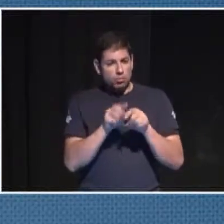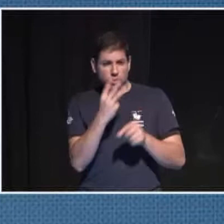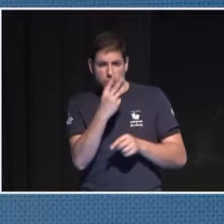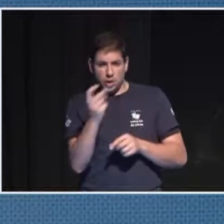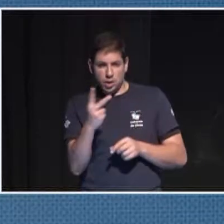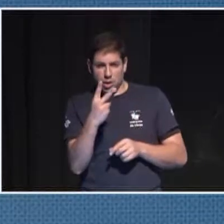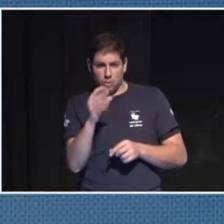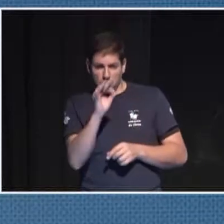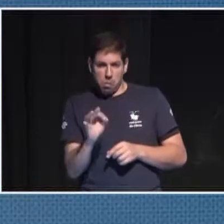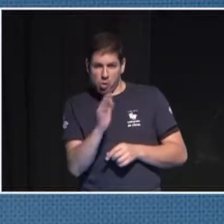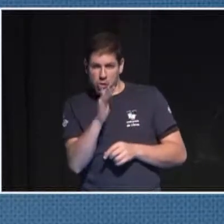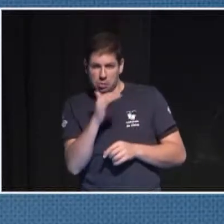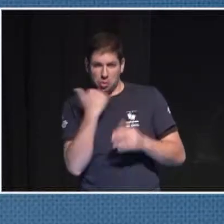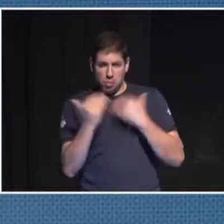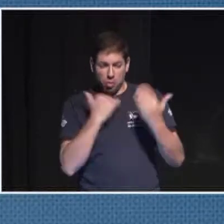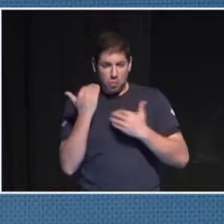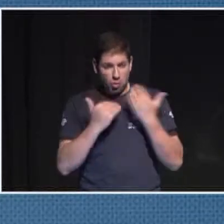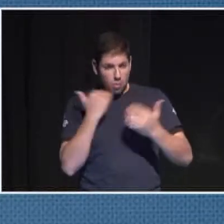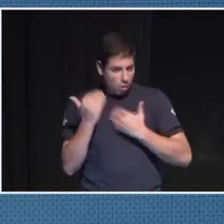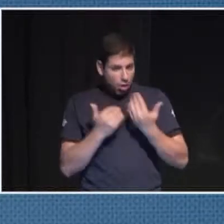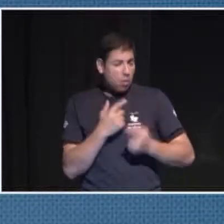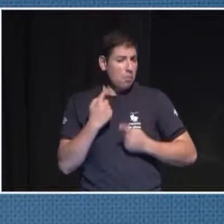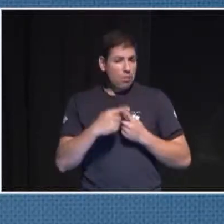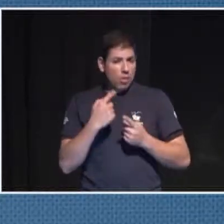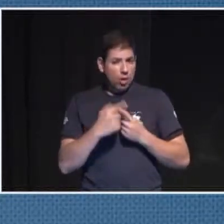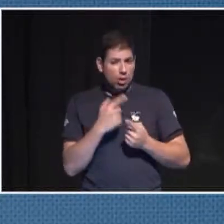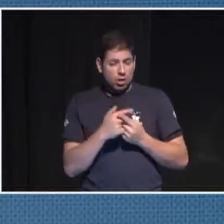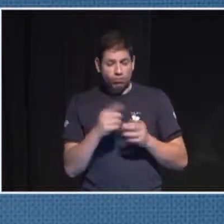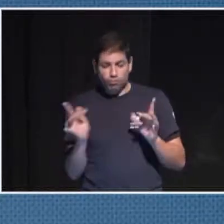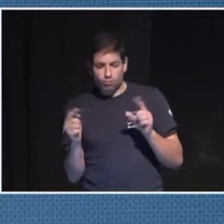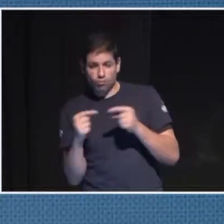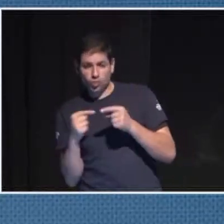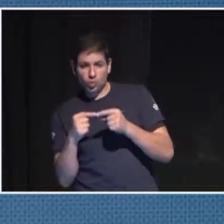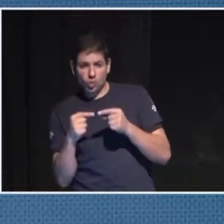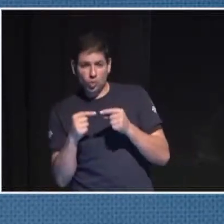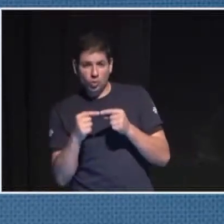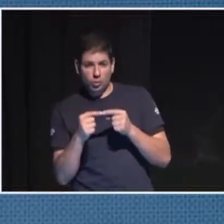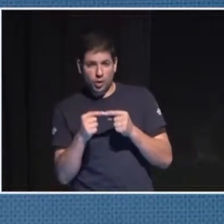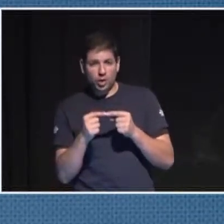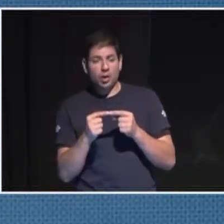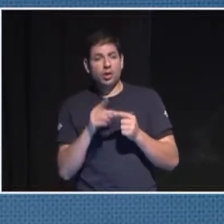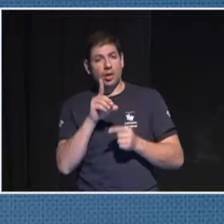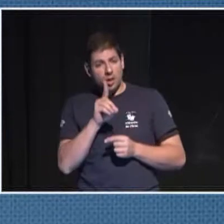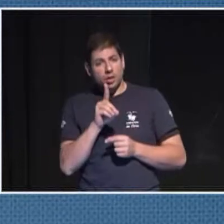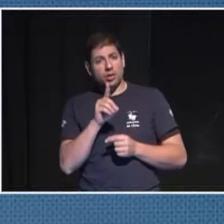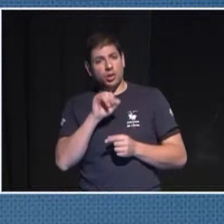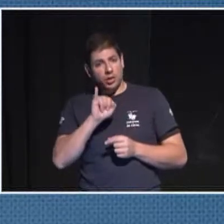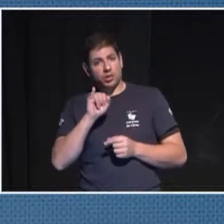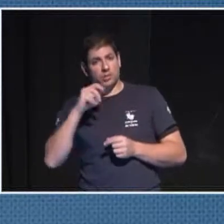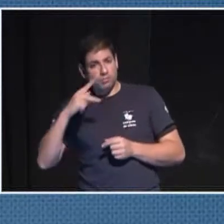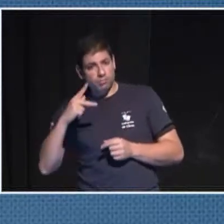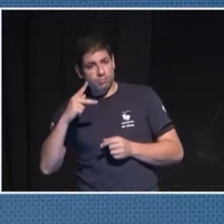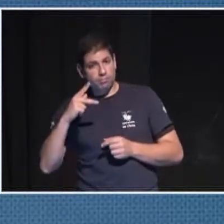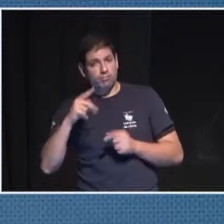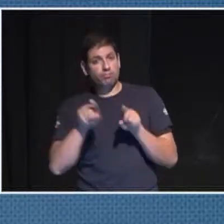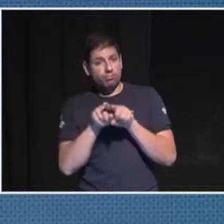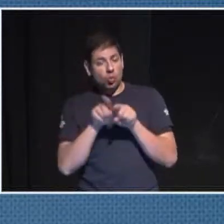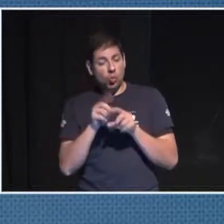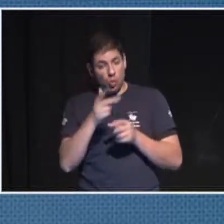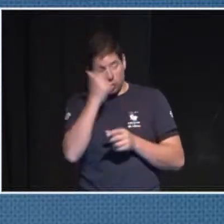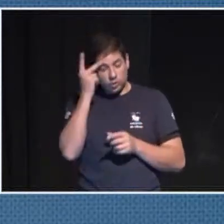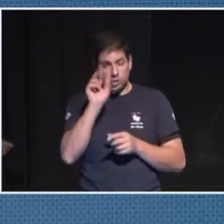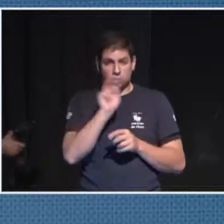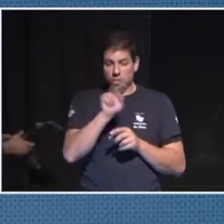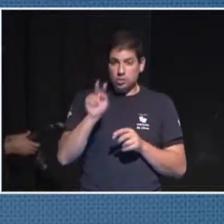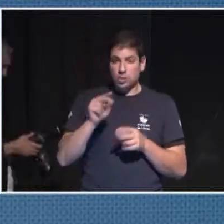32% das mortes desses pacientes está relacionada à doença pulmonar intersticial, chamando a atenção como nós